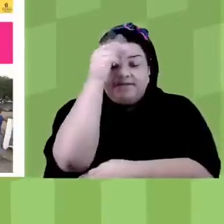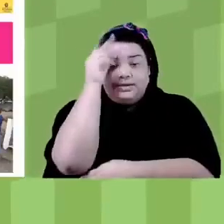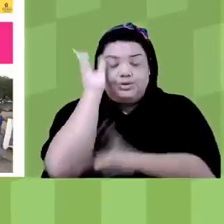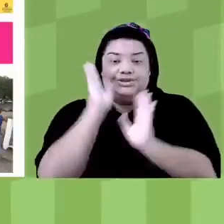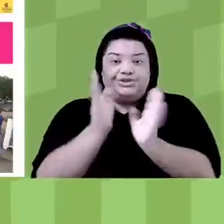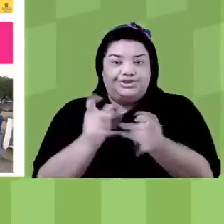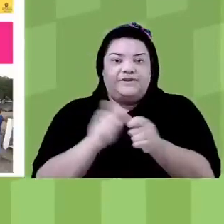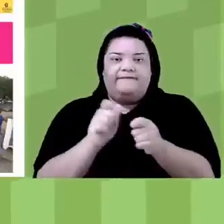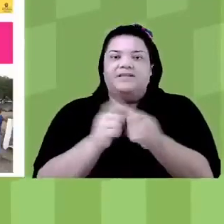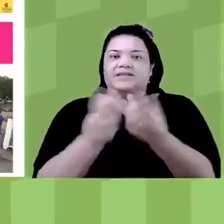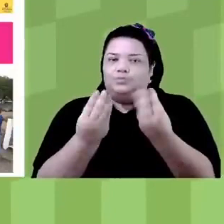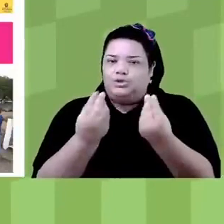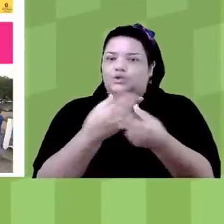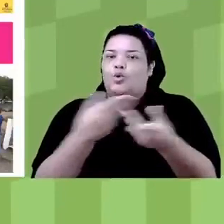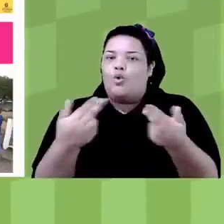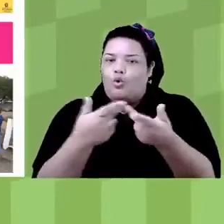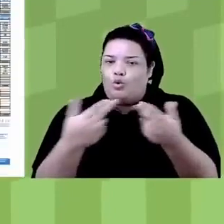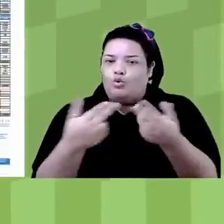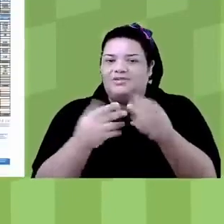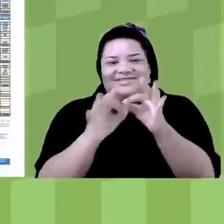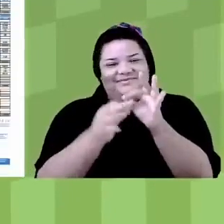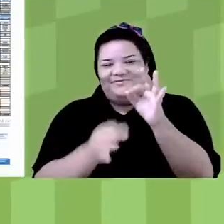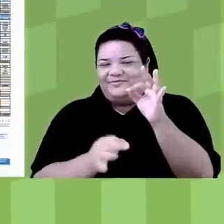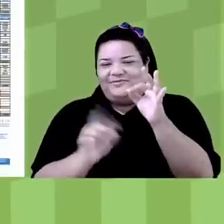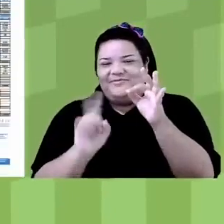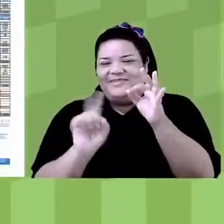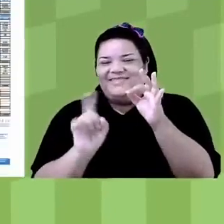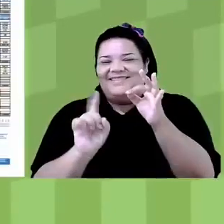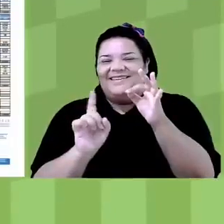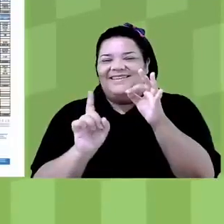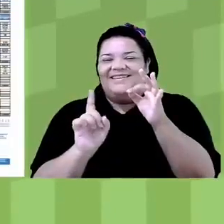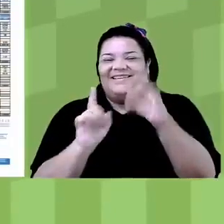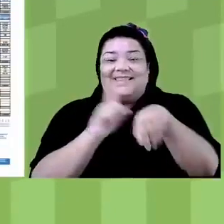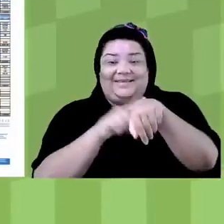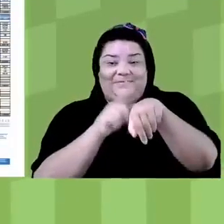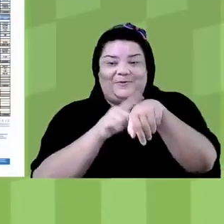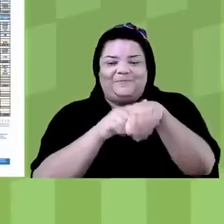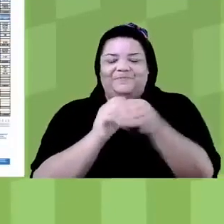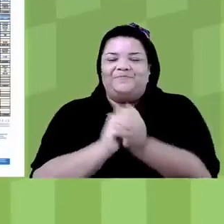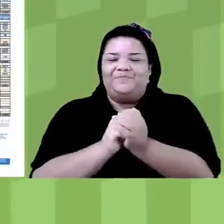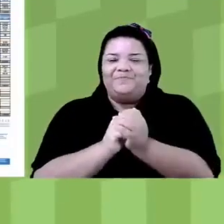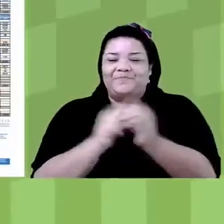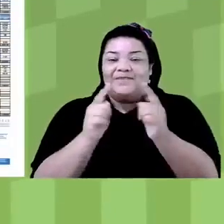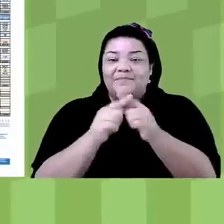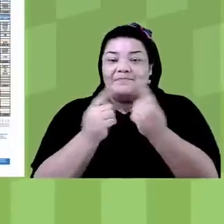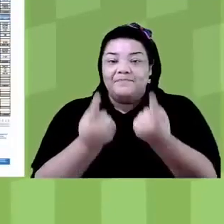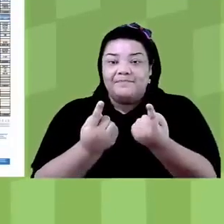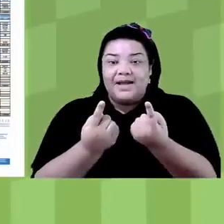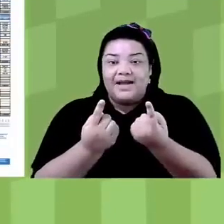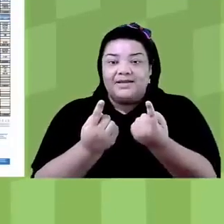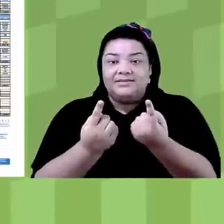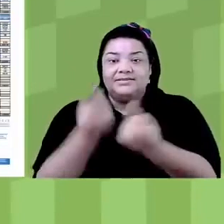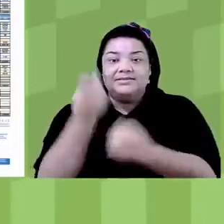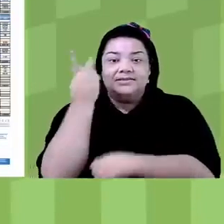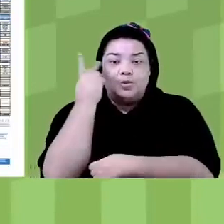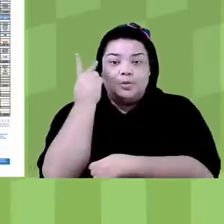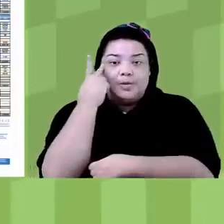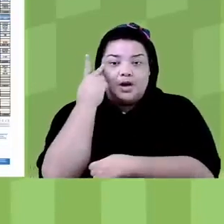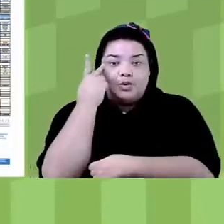coisa, não vou me estender por causa do tempo, mas destaco isso aqui. São Paulo é o único